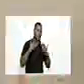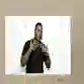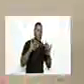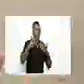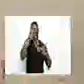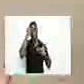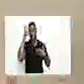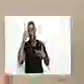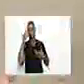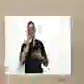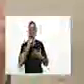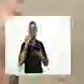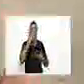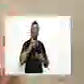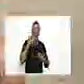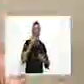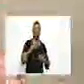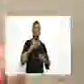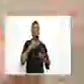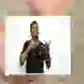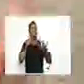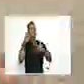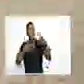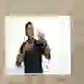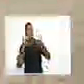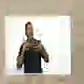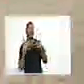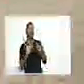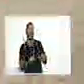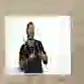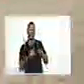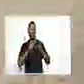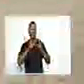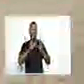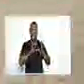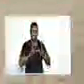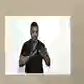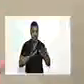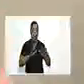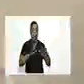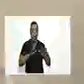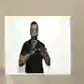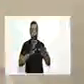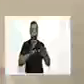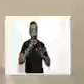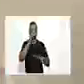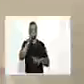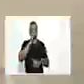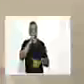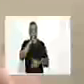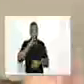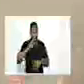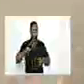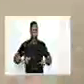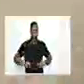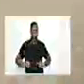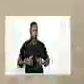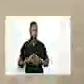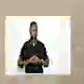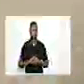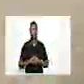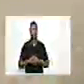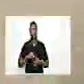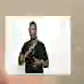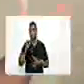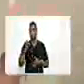o pessoal fala que eu converso e dou nó na cabeça deles acabam fazendo mas é é é sacrificante a coleta se for